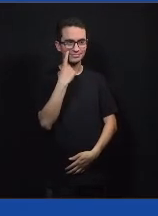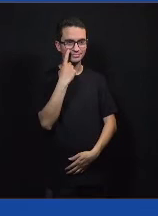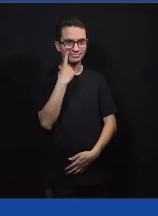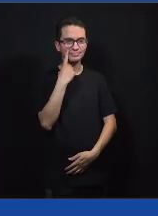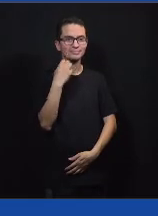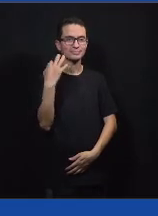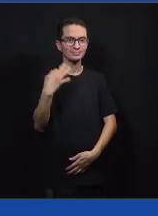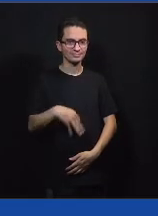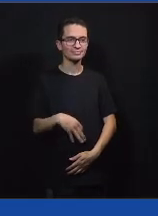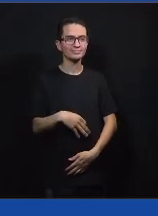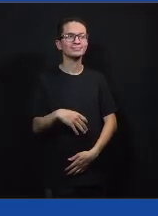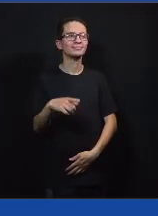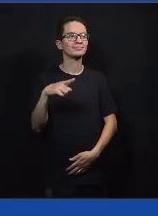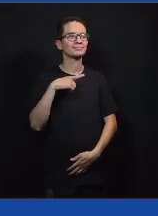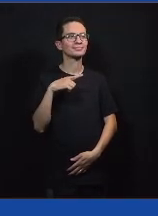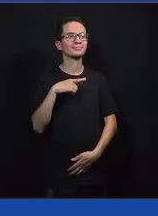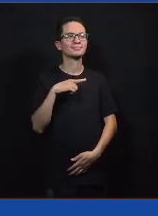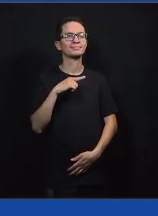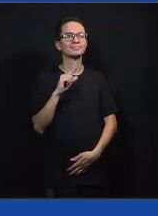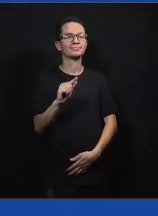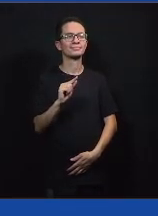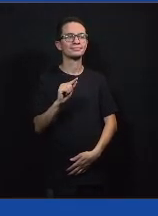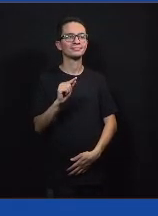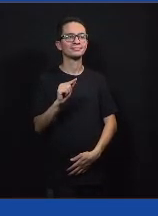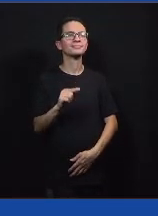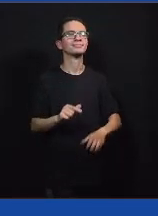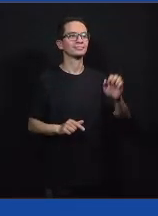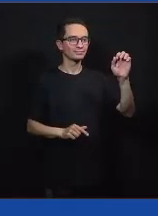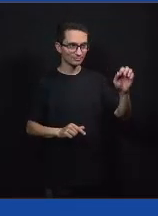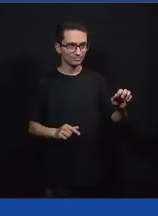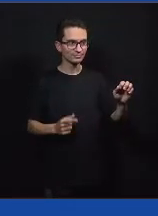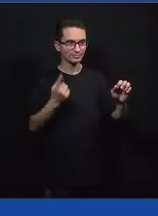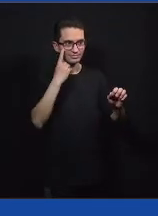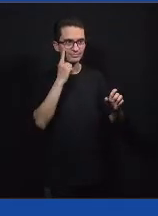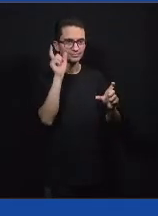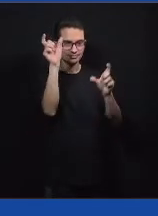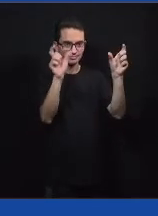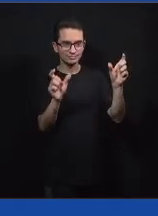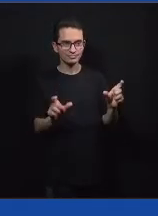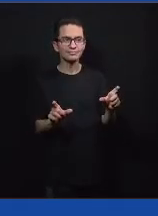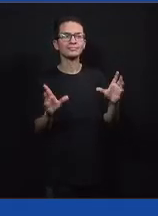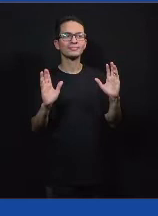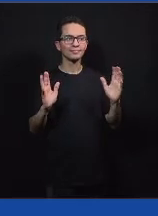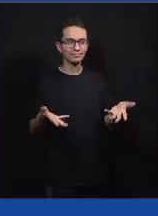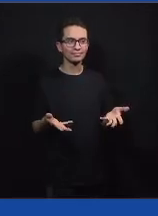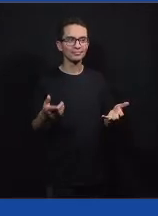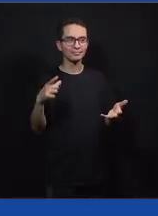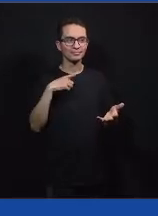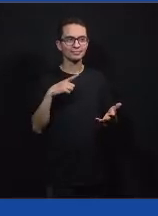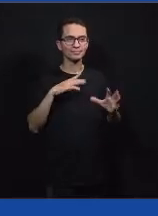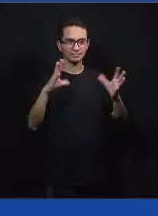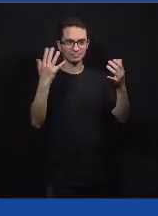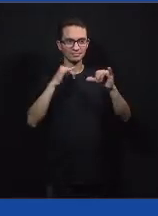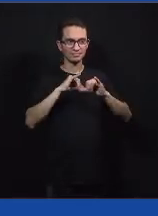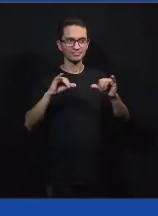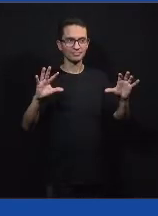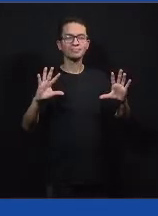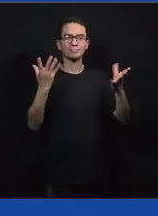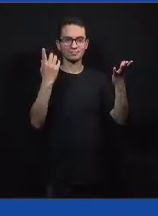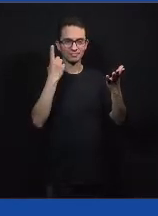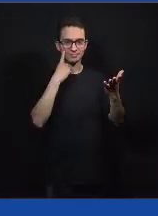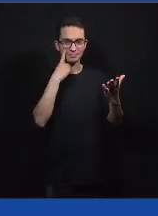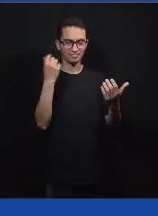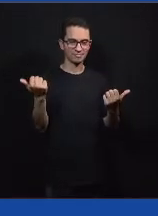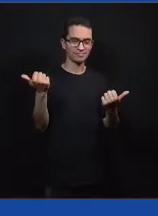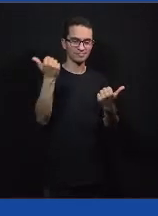então aqui no meu canto esquerdo eu tenho aqui os cards de eventos que aconteceram